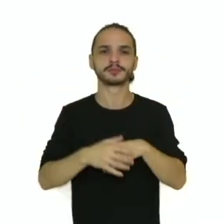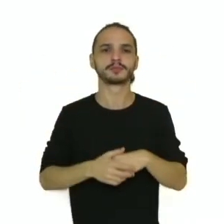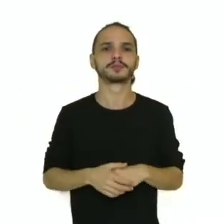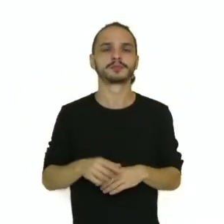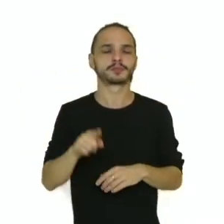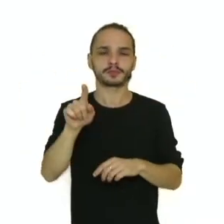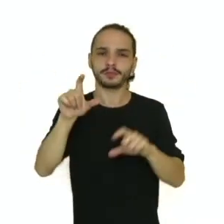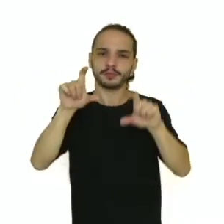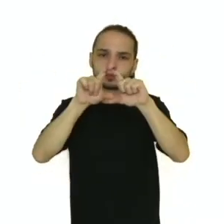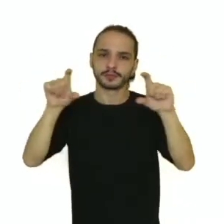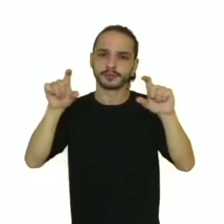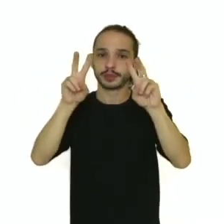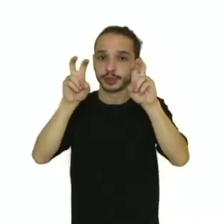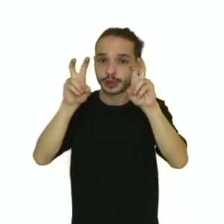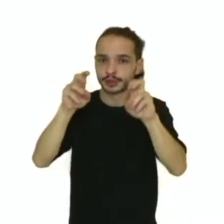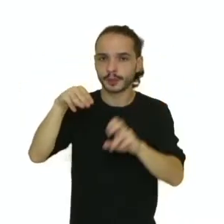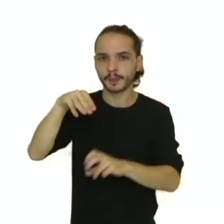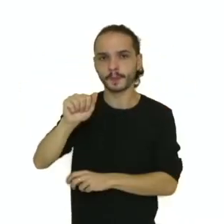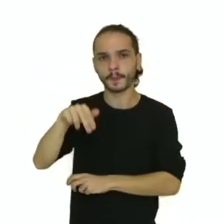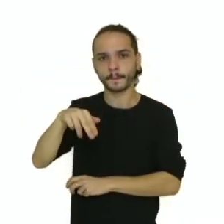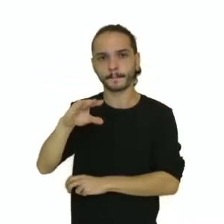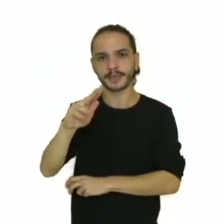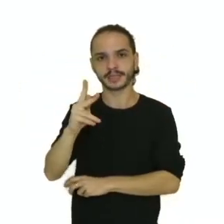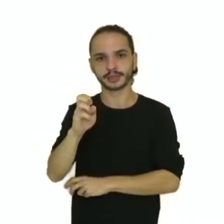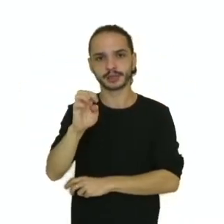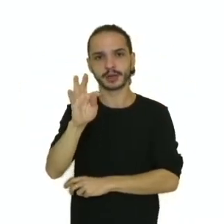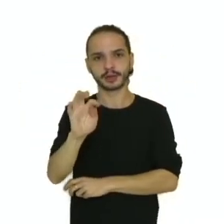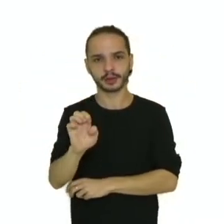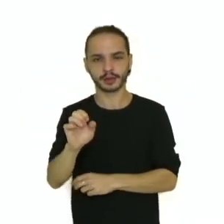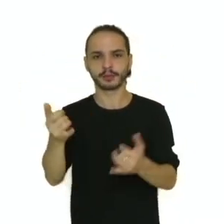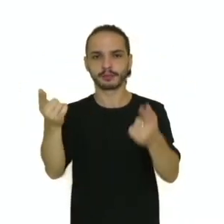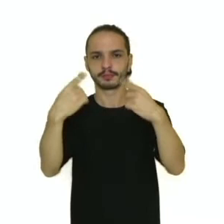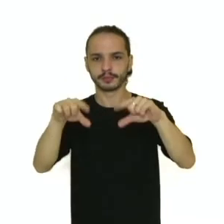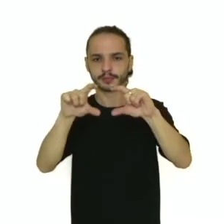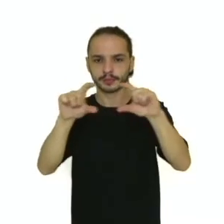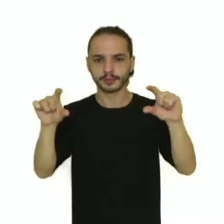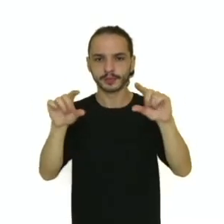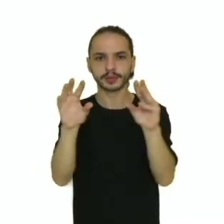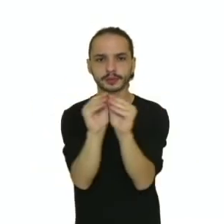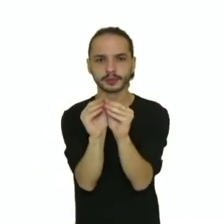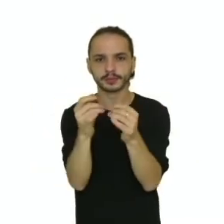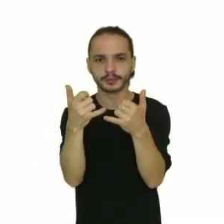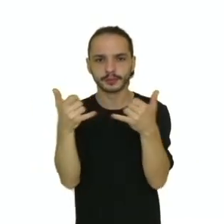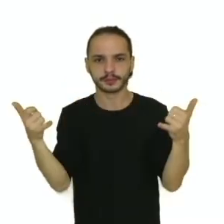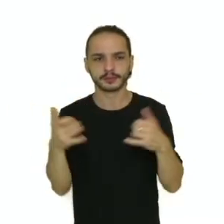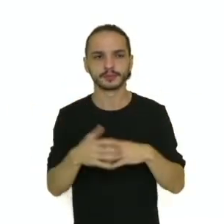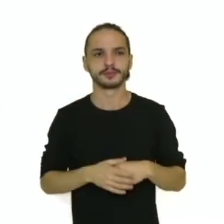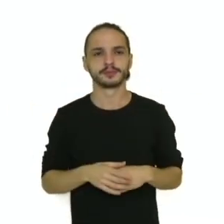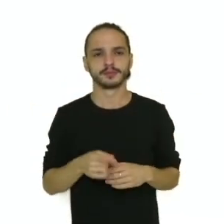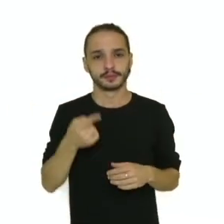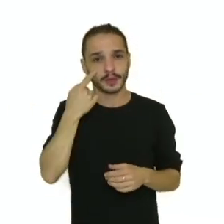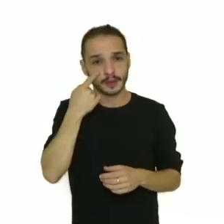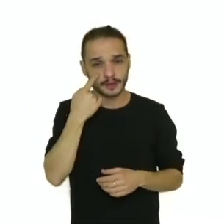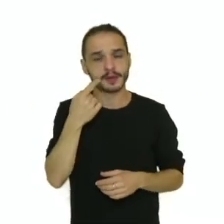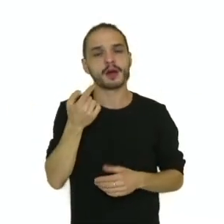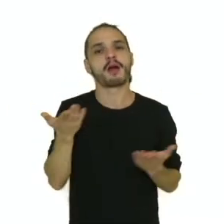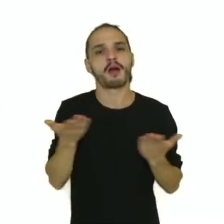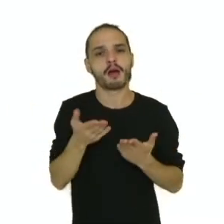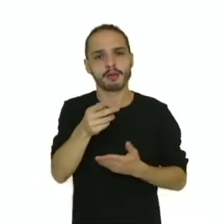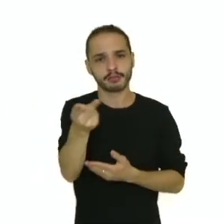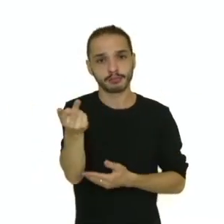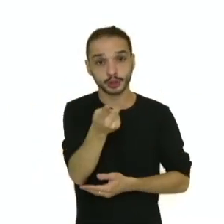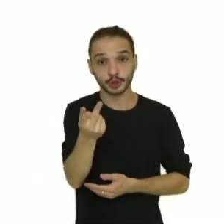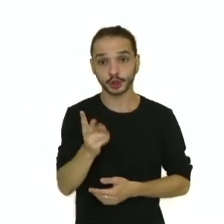manchete são sinônimos, e o subtítulo ou linha fina. Baseados no que vimos, se reúnam em dupla e escrevam